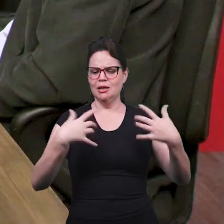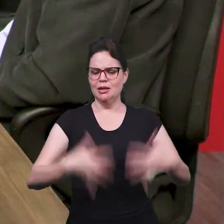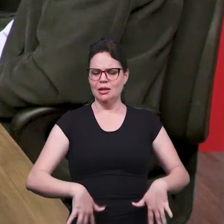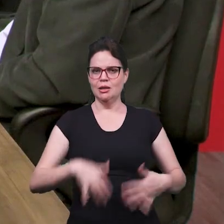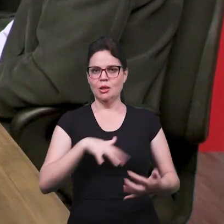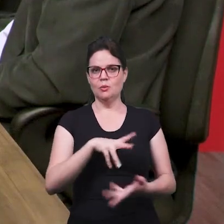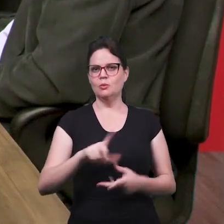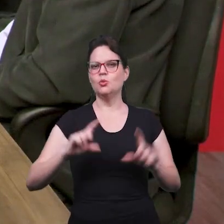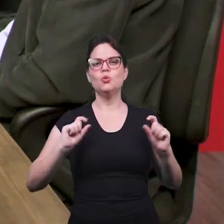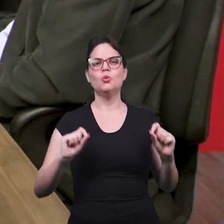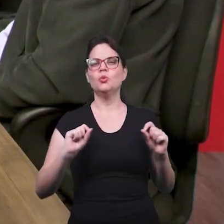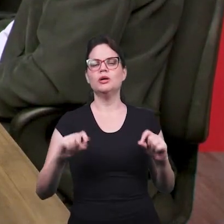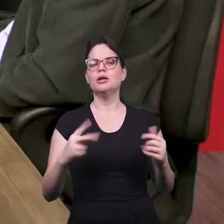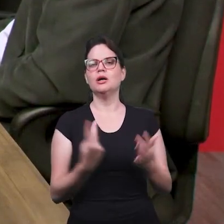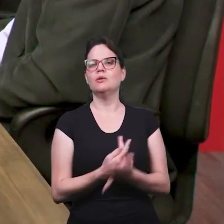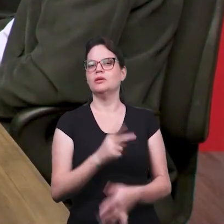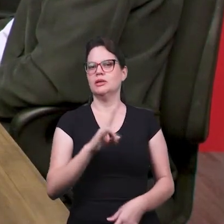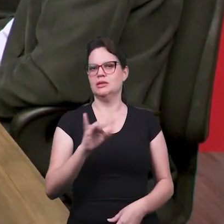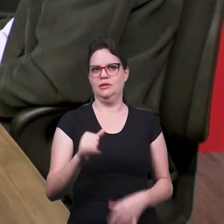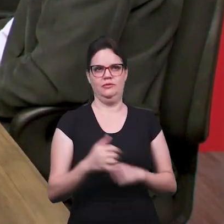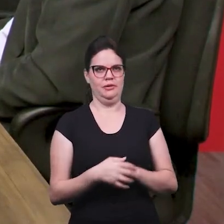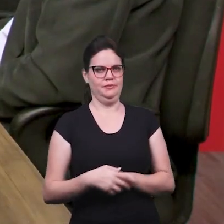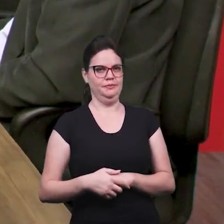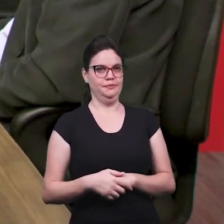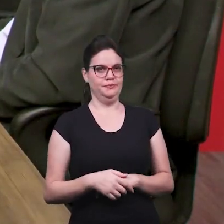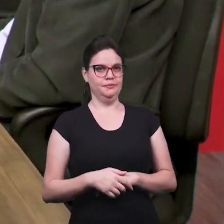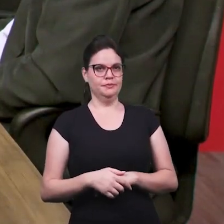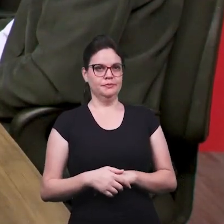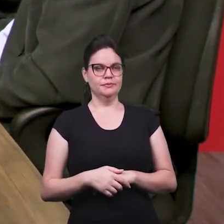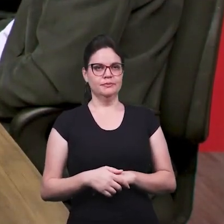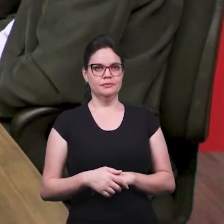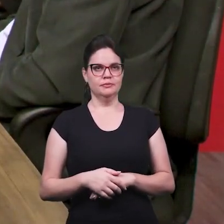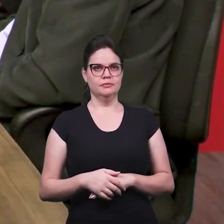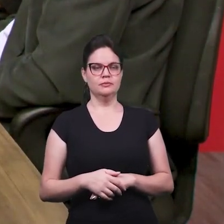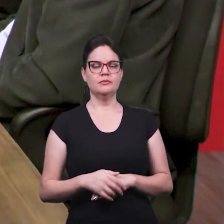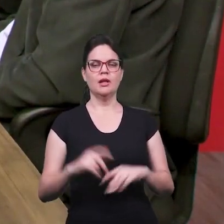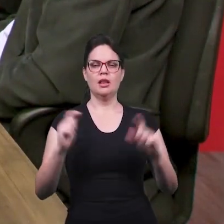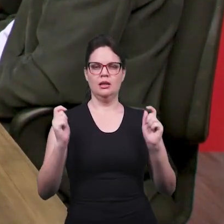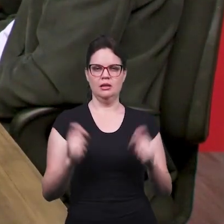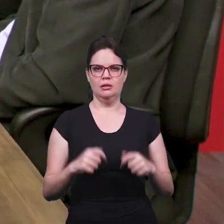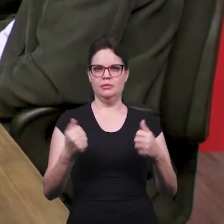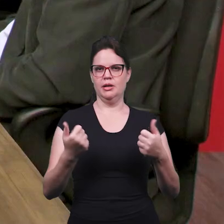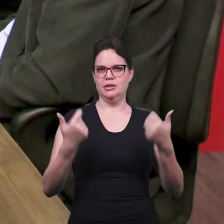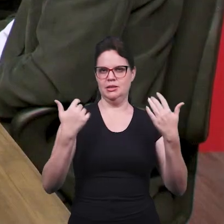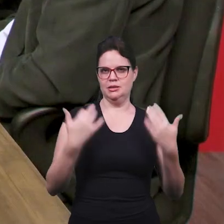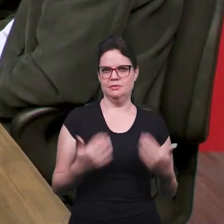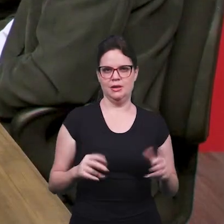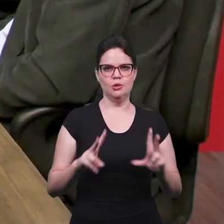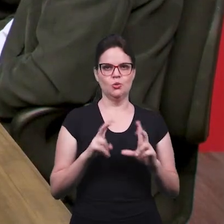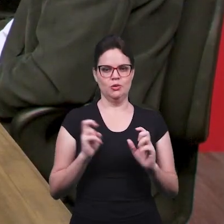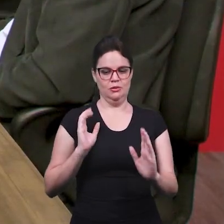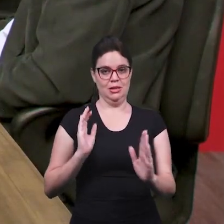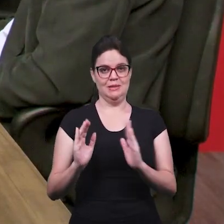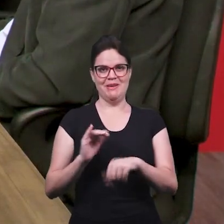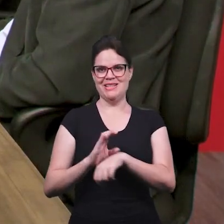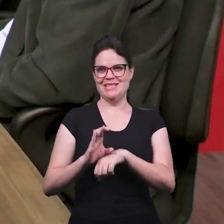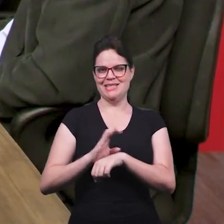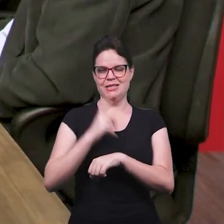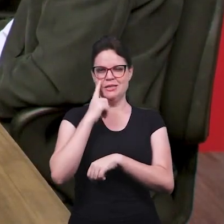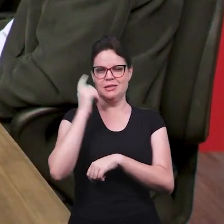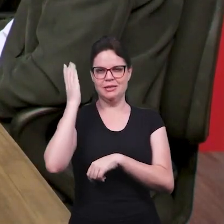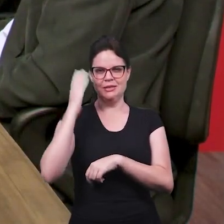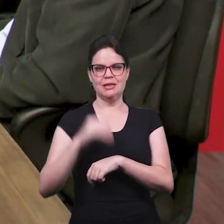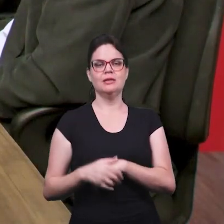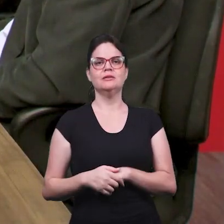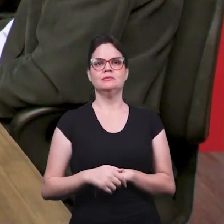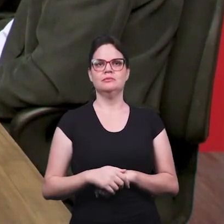Então, nós podemos adentrar, né, um pouco mais nesse assunto, dizendo o seguinte: